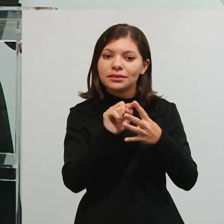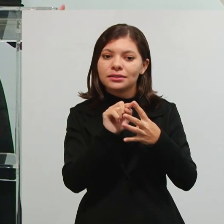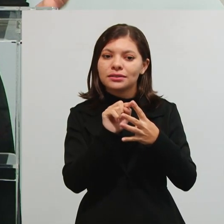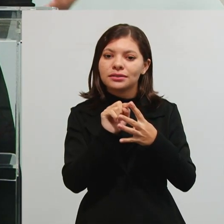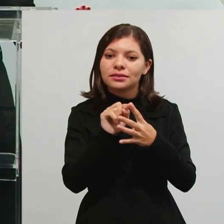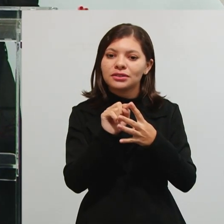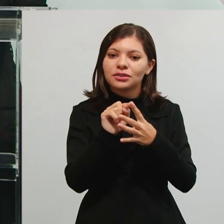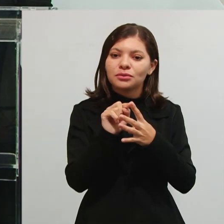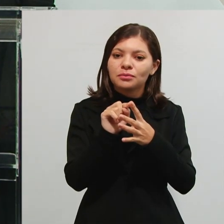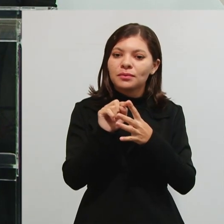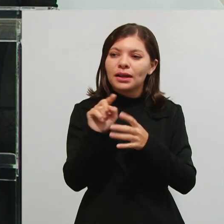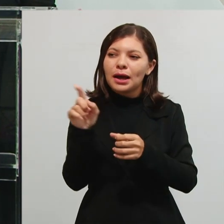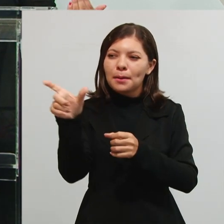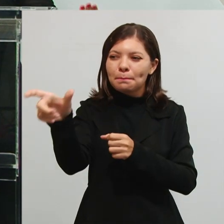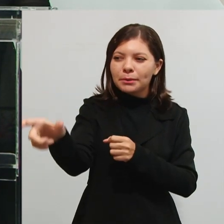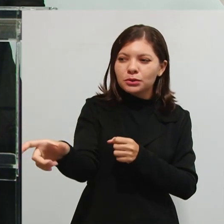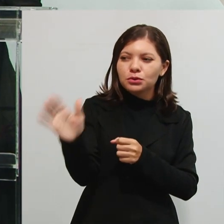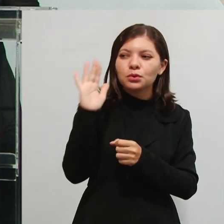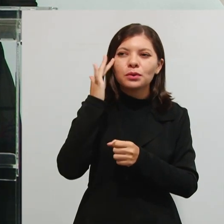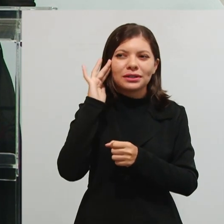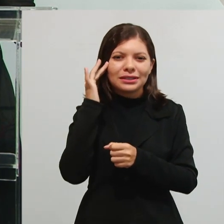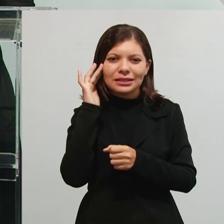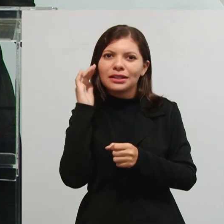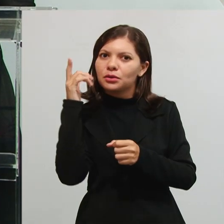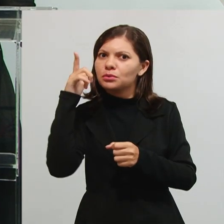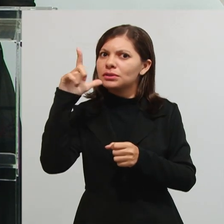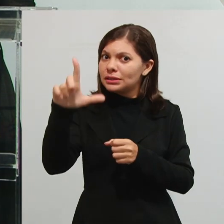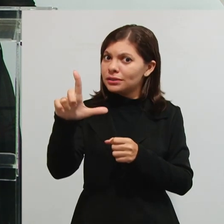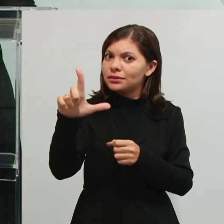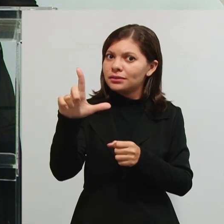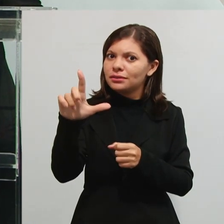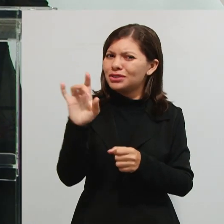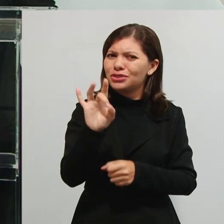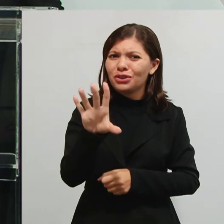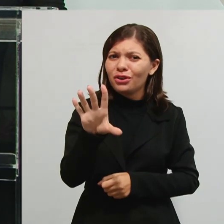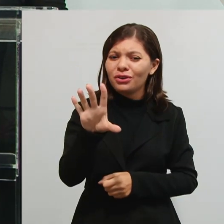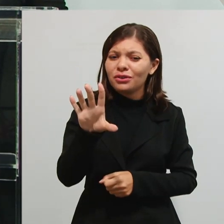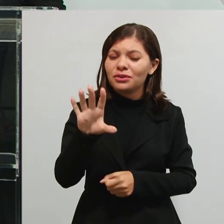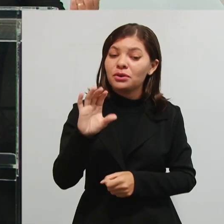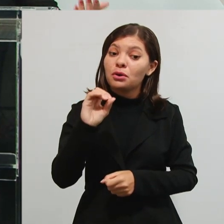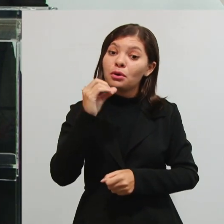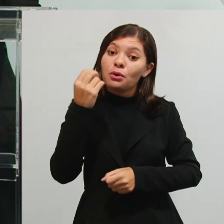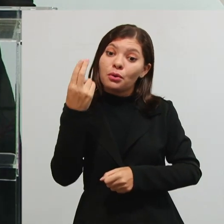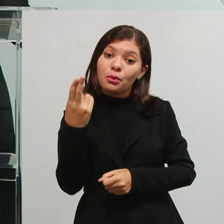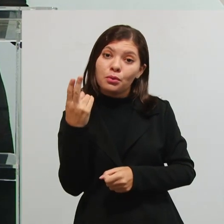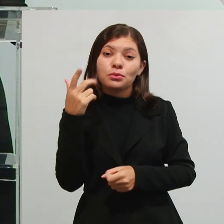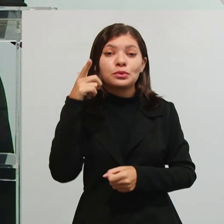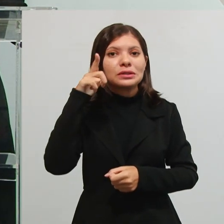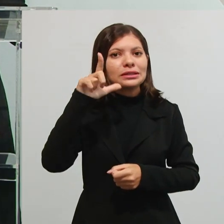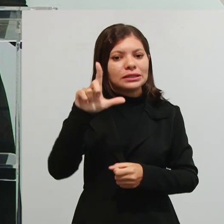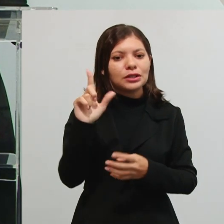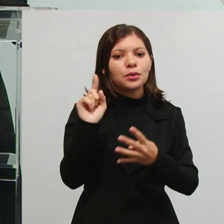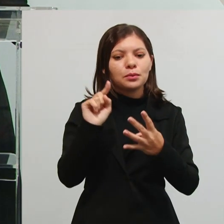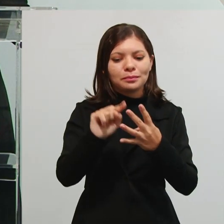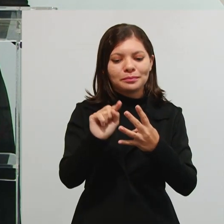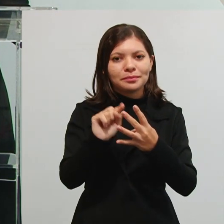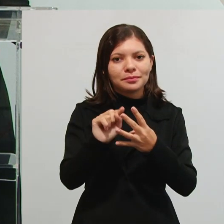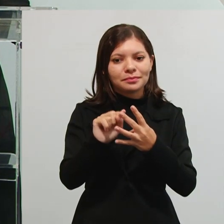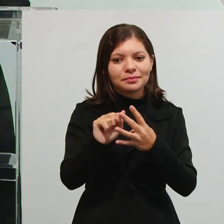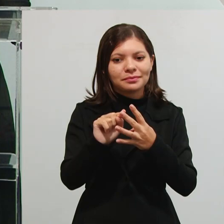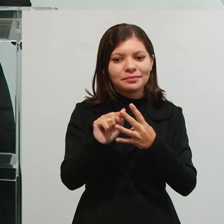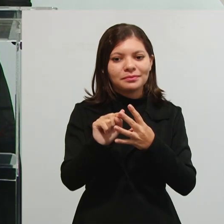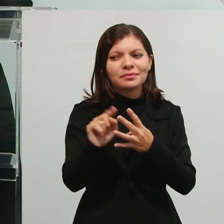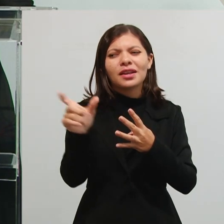o vendedor entendeu que você quer conseguiu atender o seu pedido Ele também conseguiu atender o que você queria